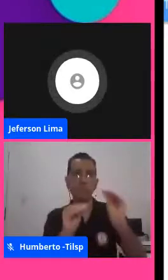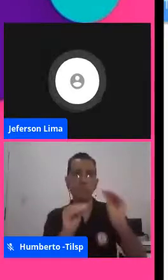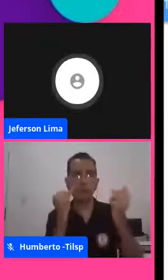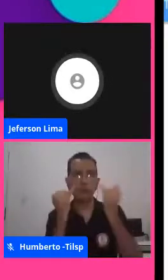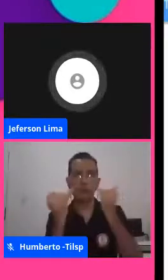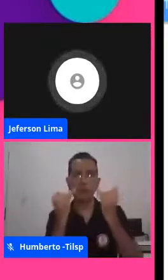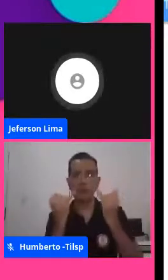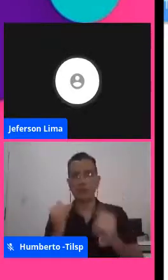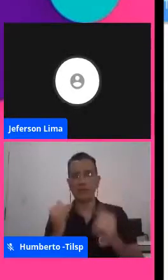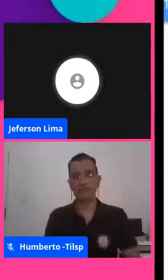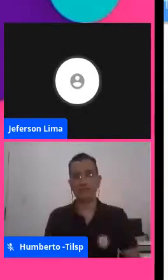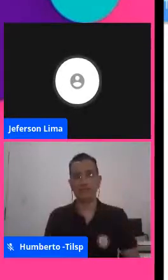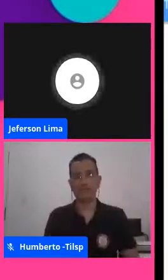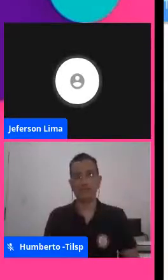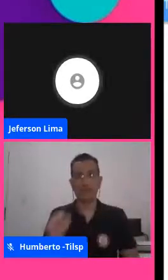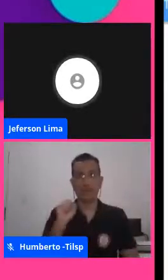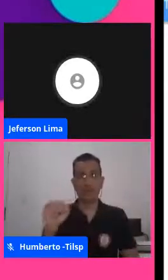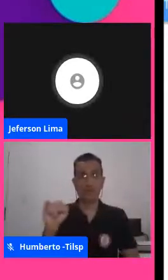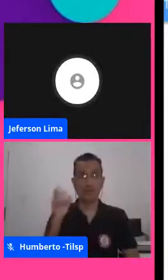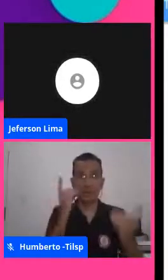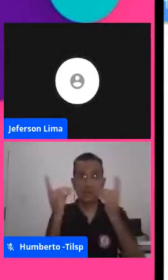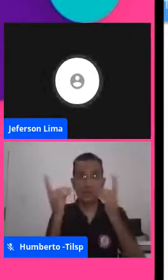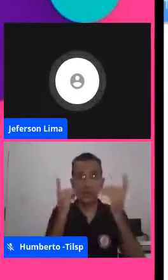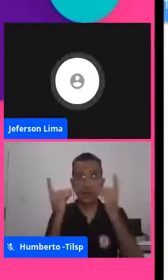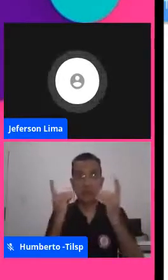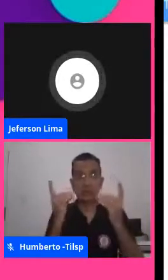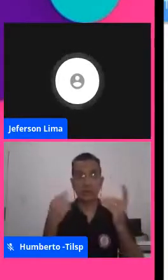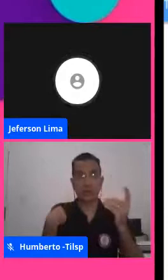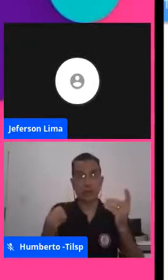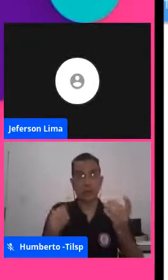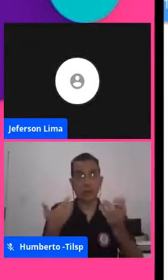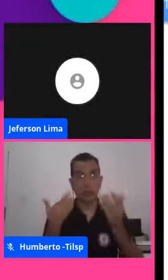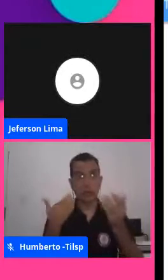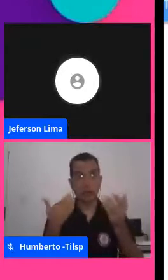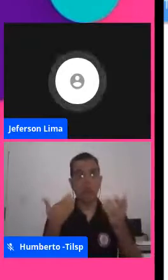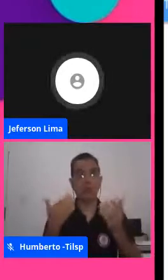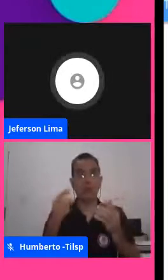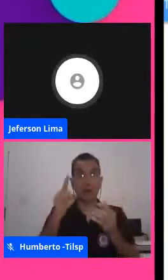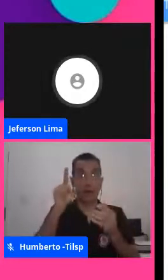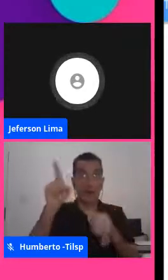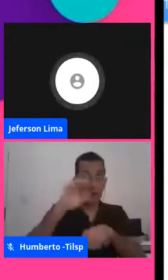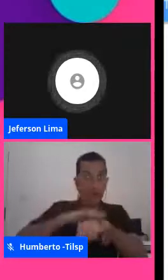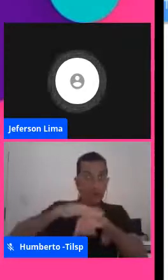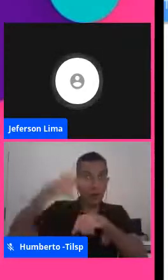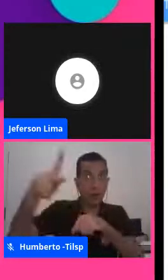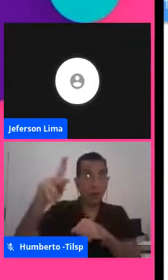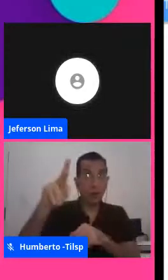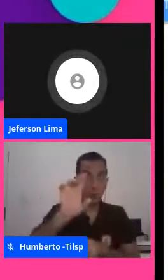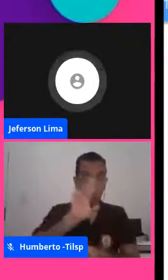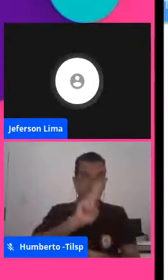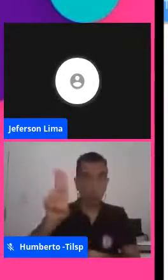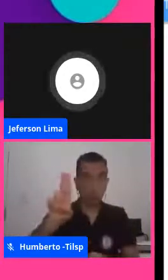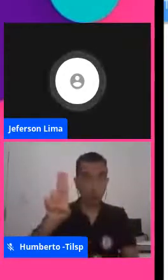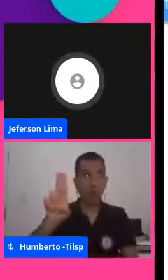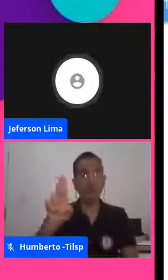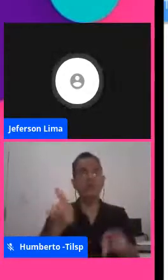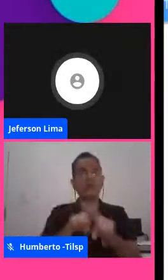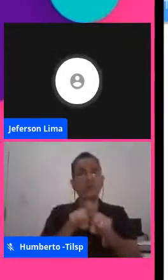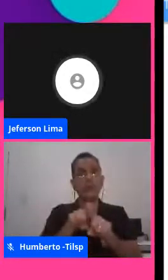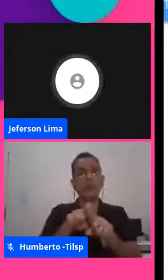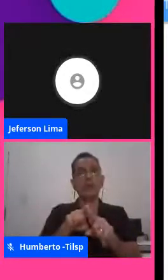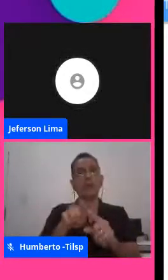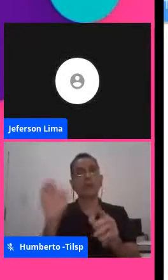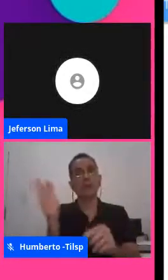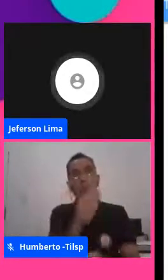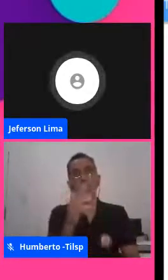você tem um dado que você quer garantir que a pessoa só coloque, por exemplo, o nome com o sobrenome. Então tem que ter um espaço em branco